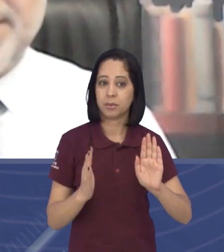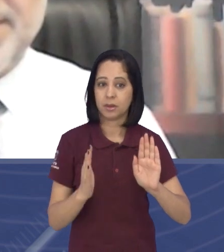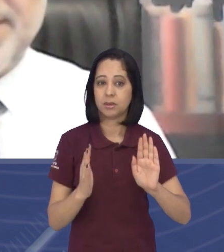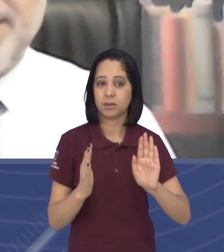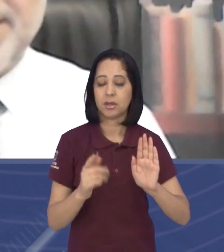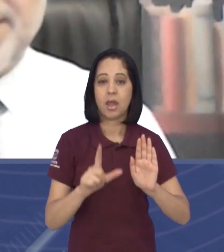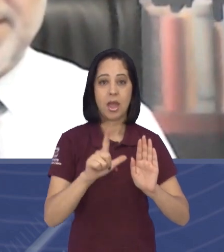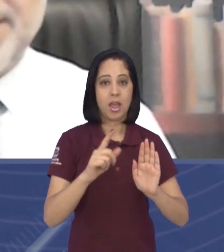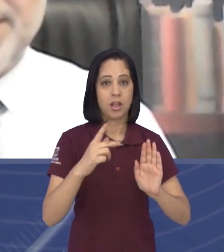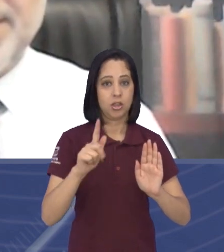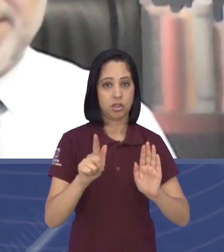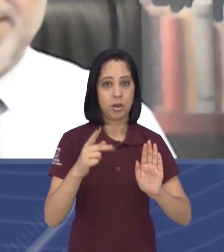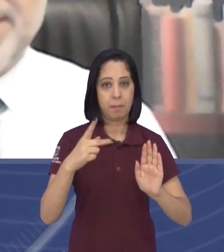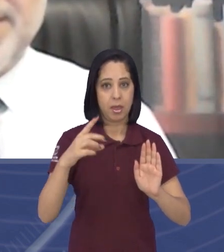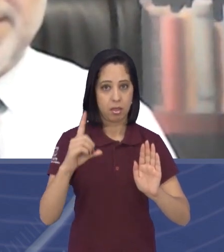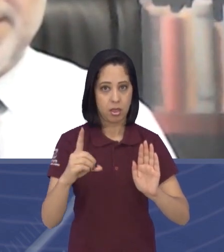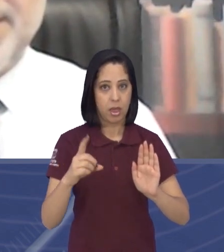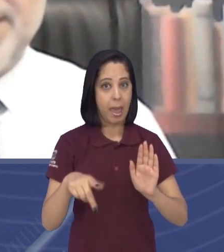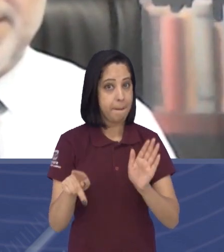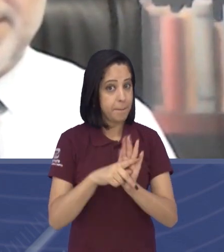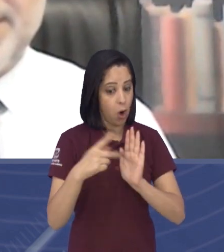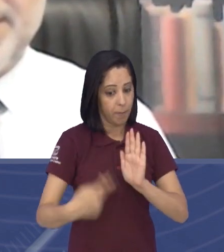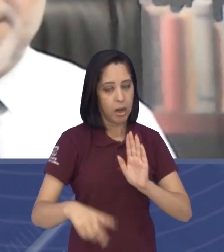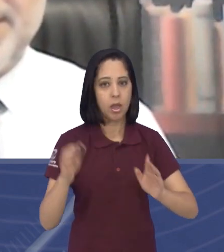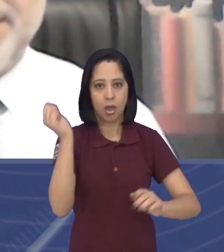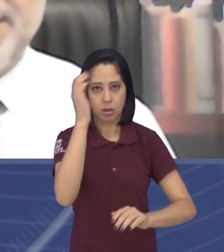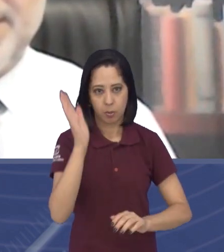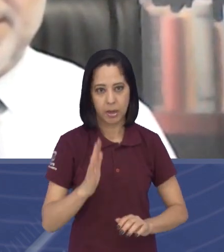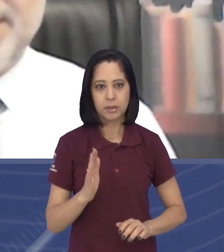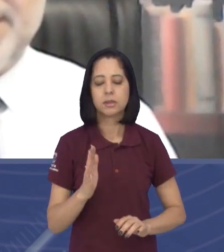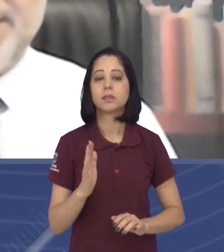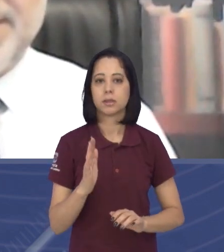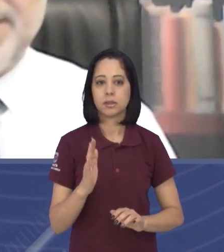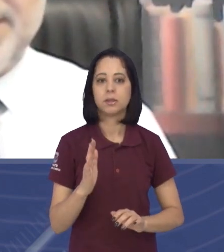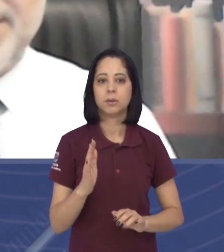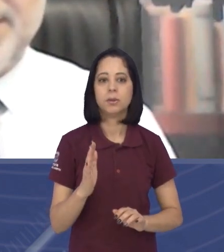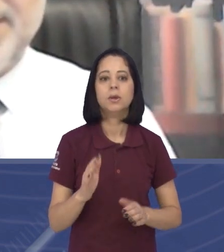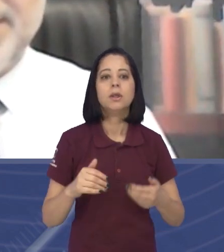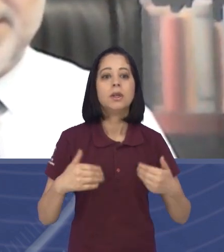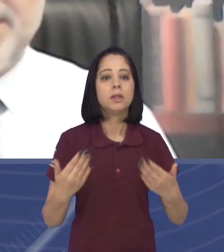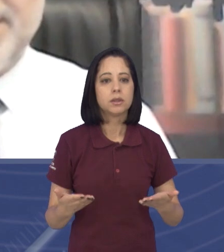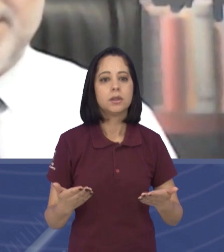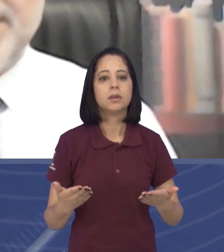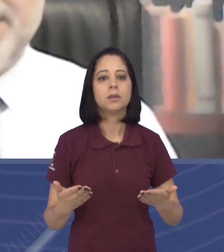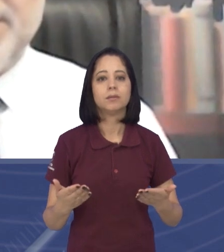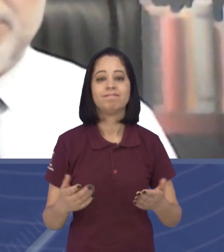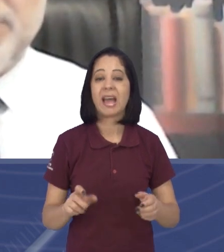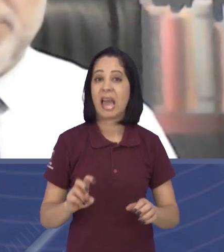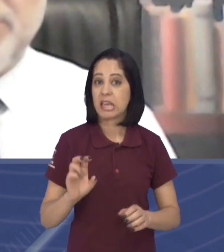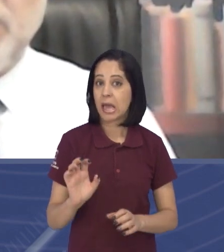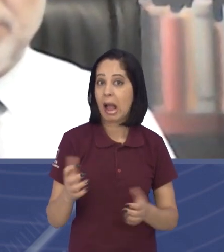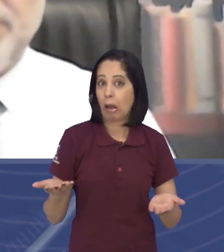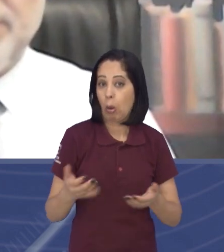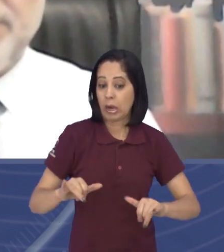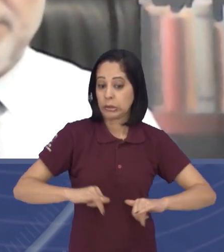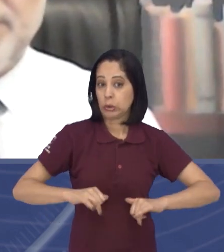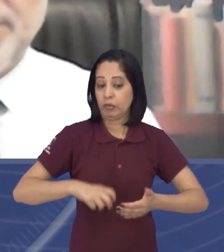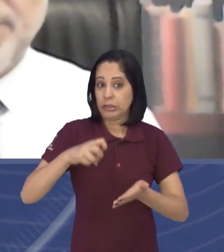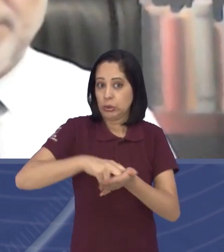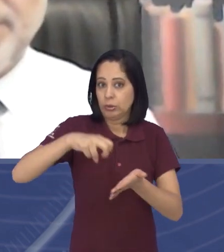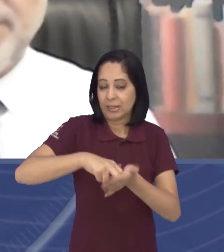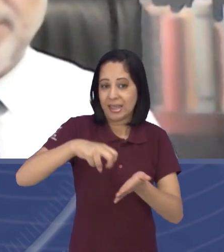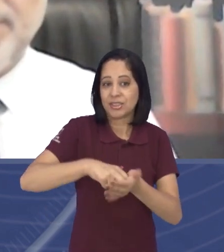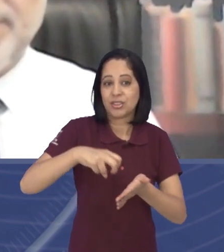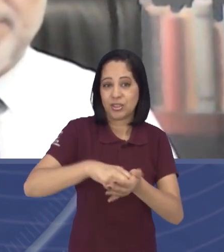A LGPD, ela funciona apenas aqui no Brasil, é importante a gente reforçar isso, e aí foi penalizada por conta